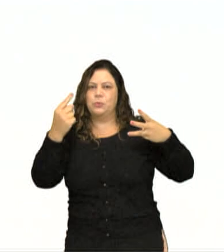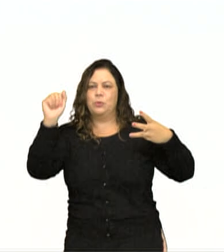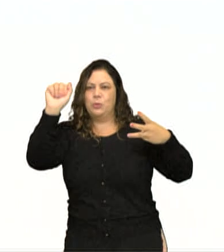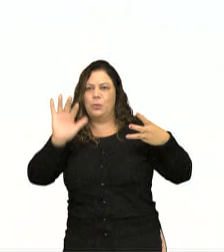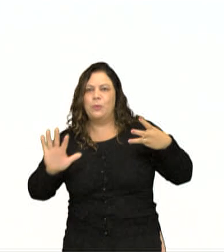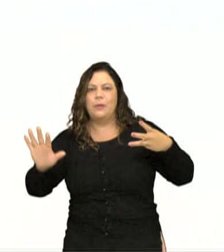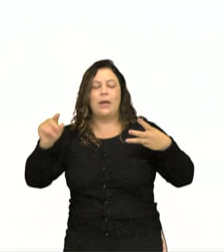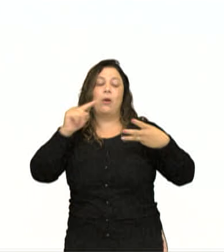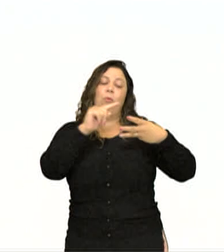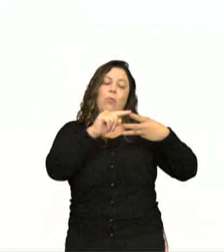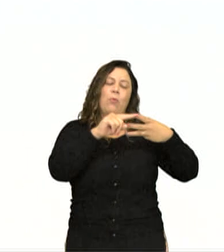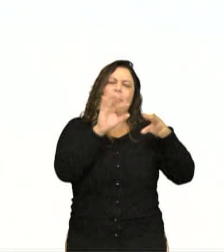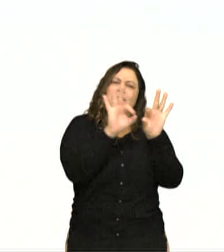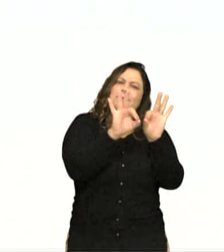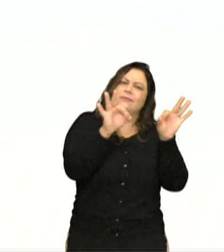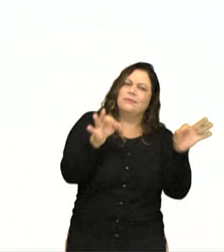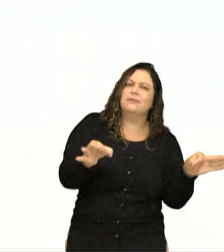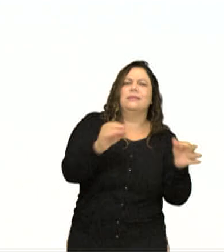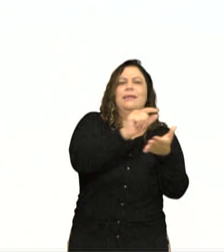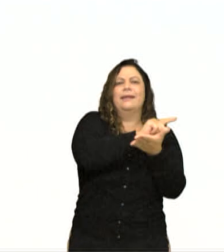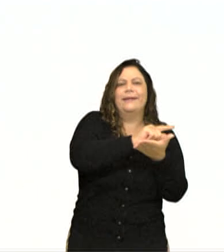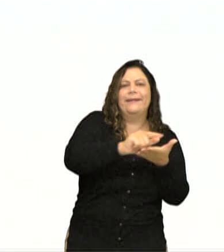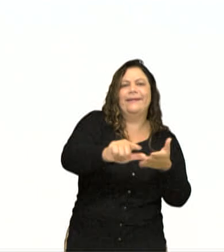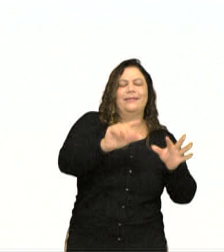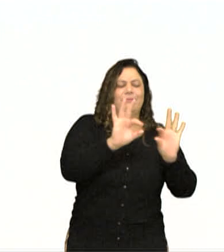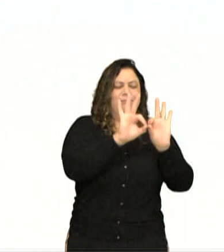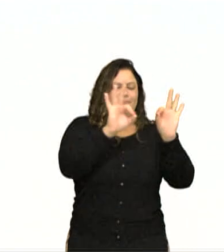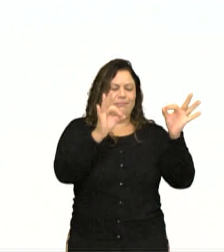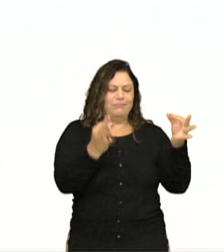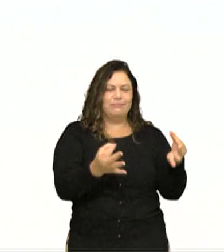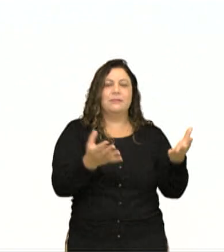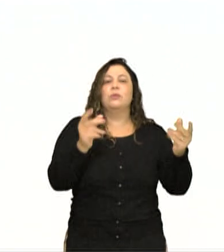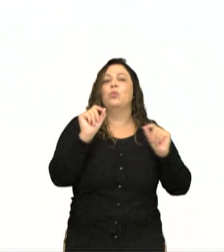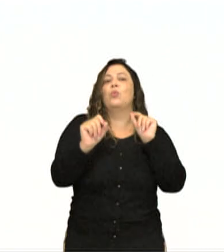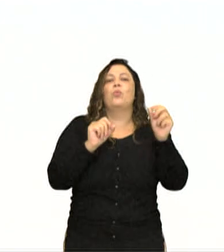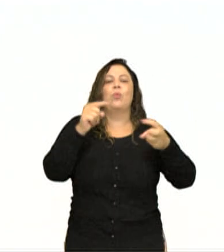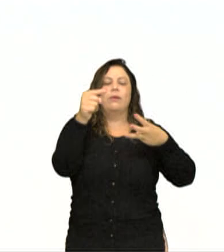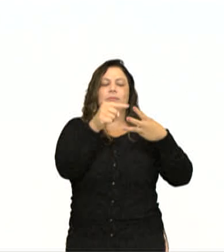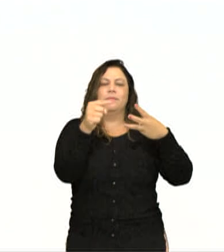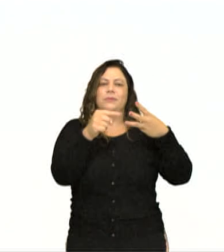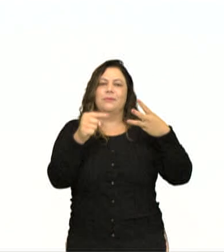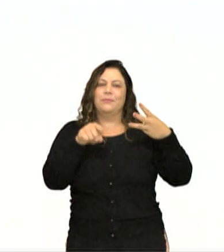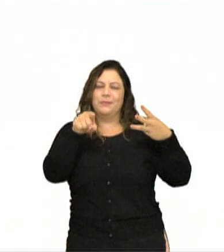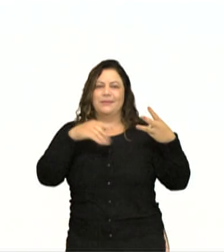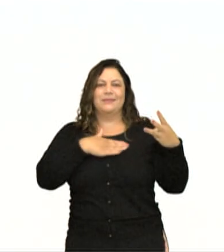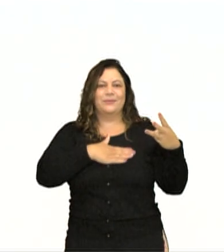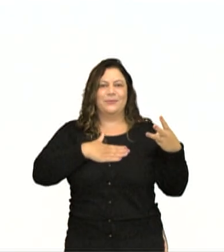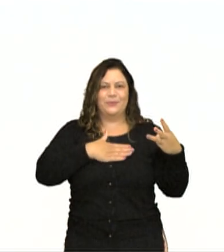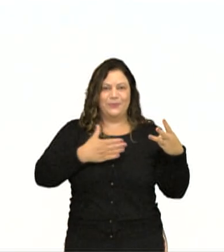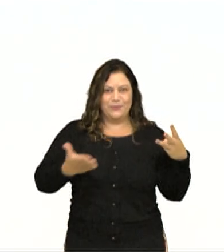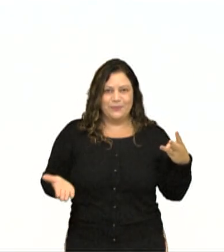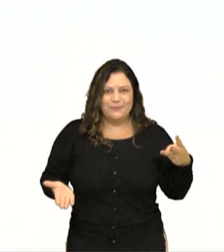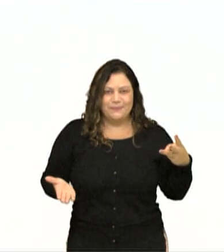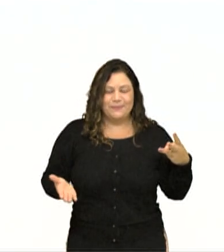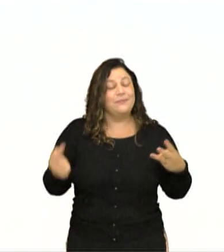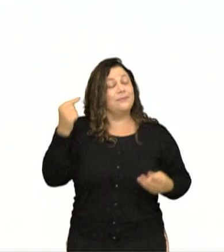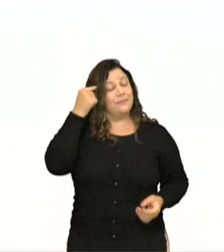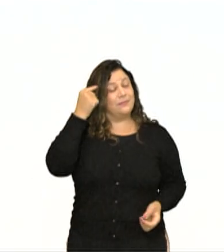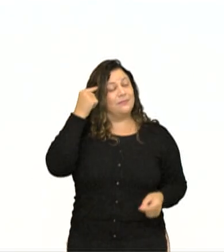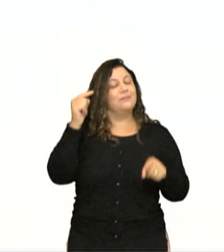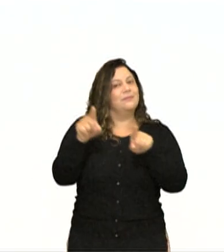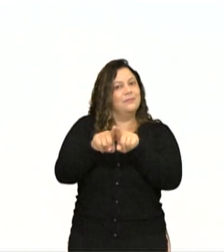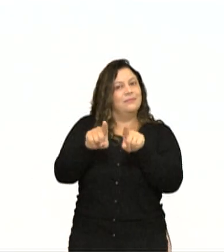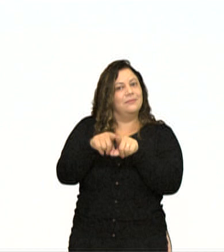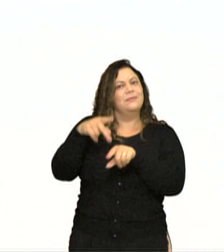gostou da dórica, que é mais, né, limpa, mais simples? Qual coluna você mais gostou? Tá? E daí pensa também se na